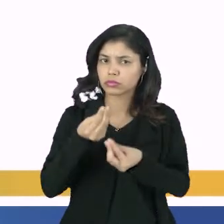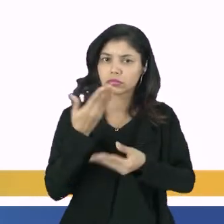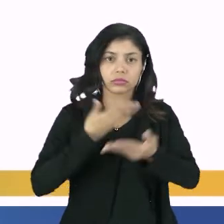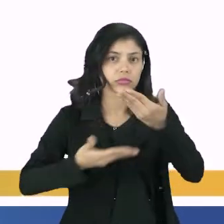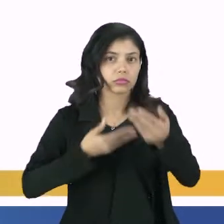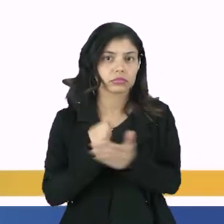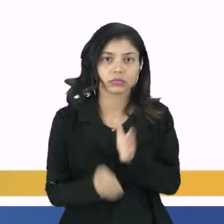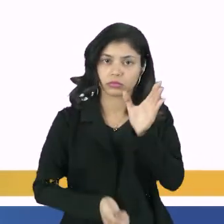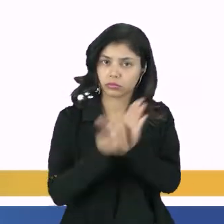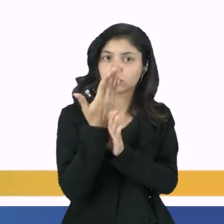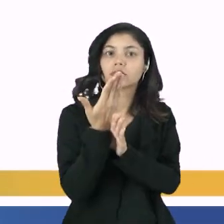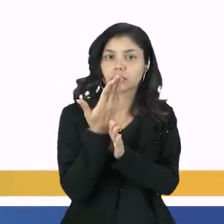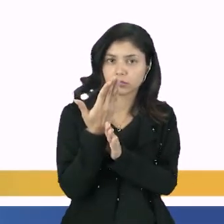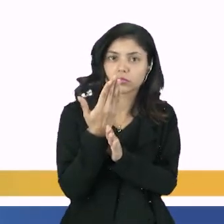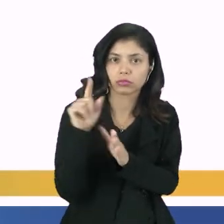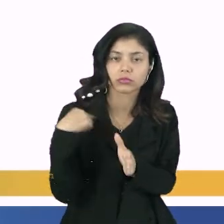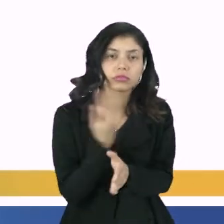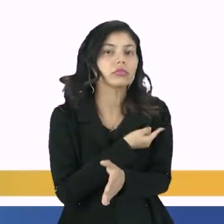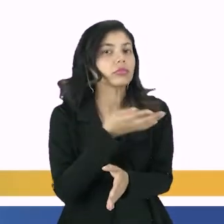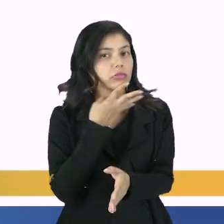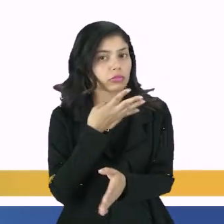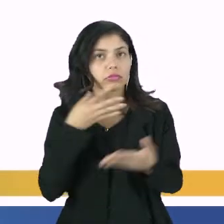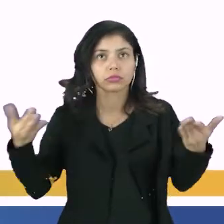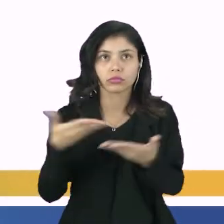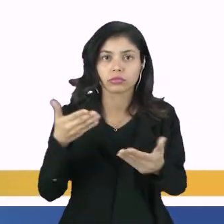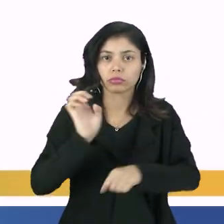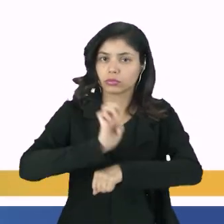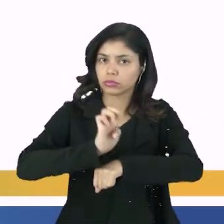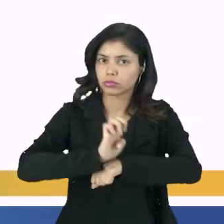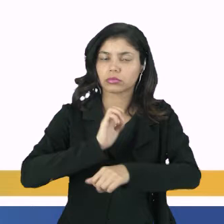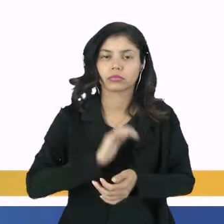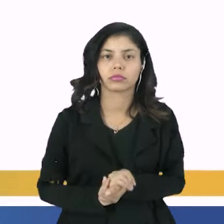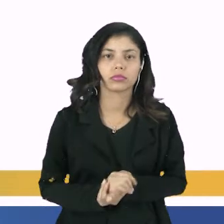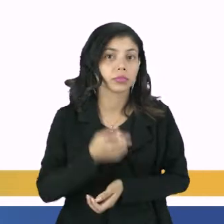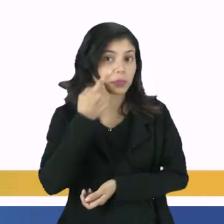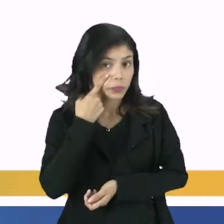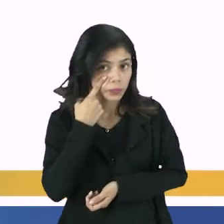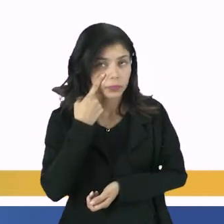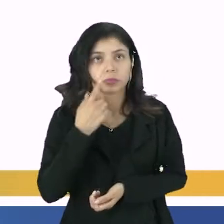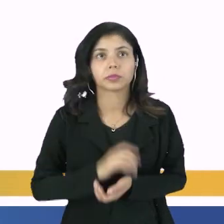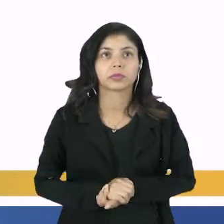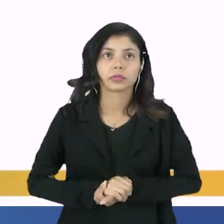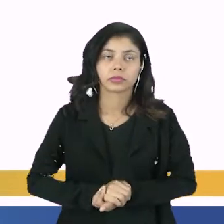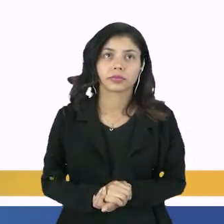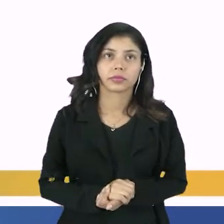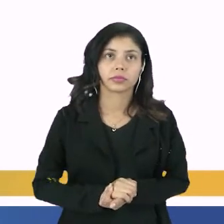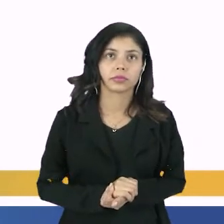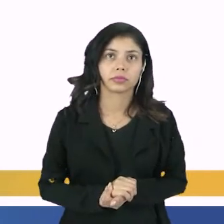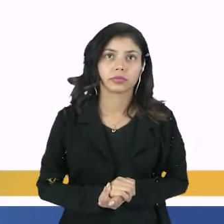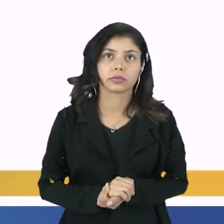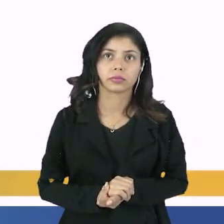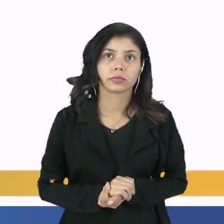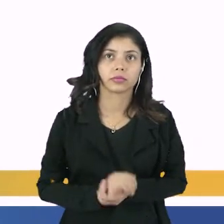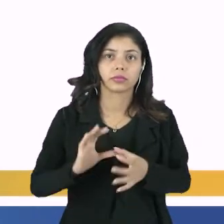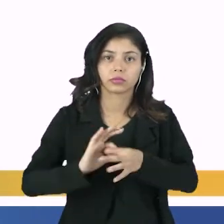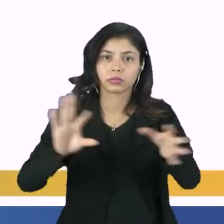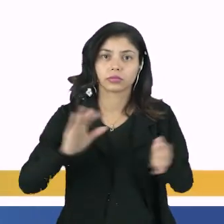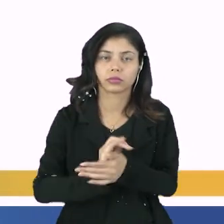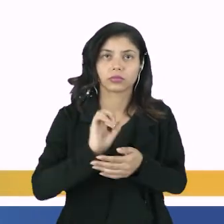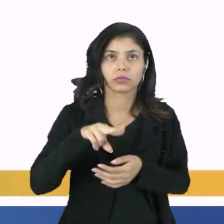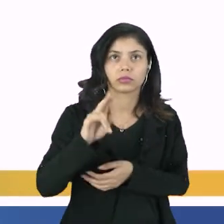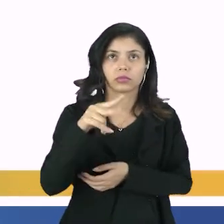deu surgimento ao que a gente conhece hoje como um Estado, certo? Observem aí. O abandono do nomadismo